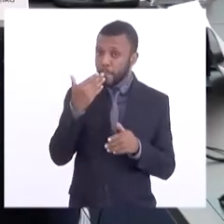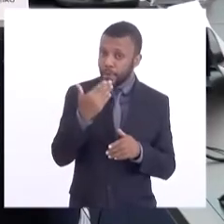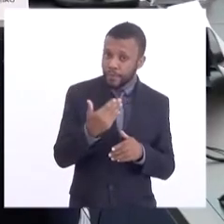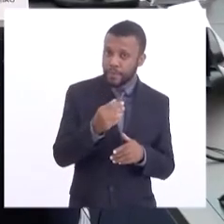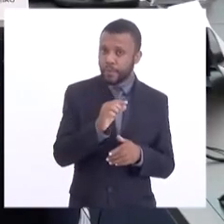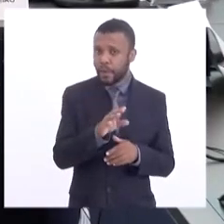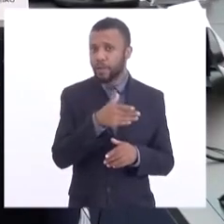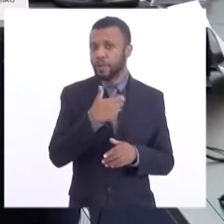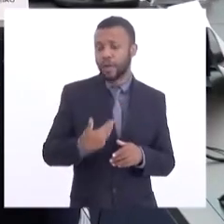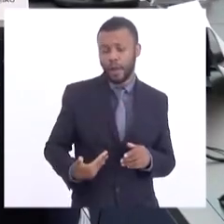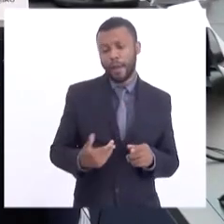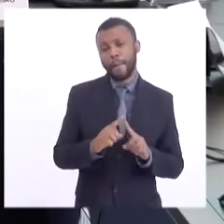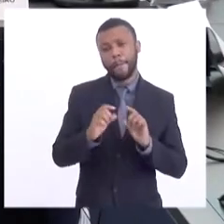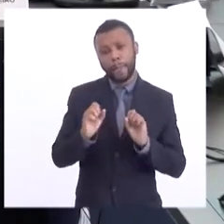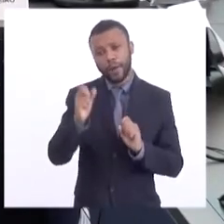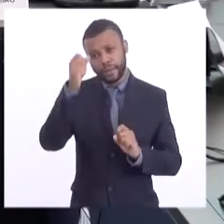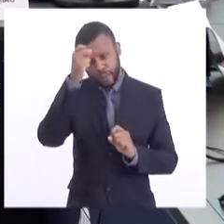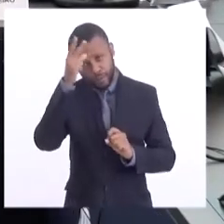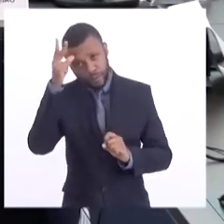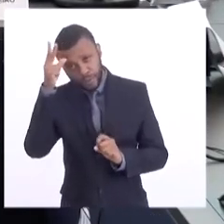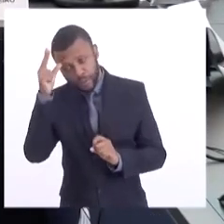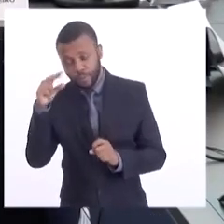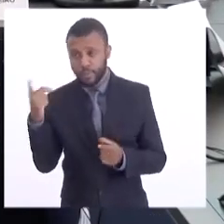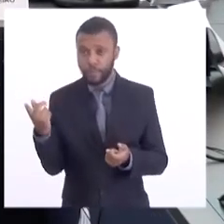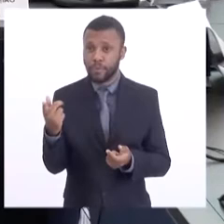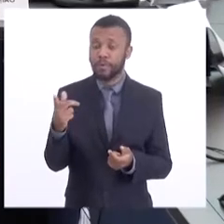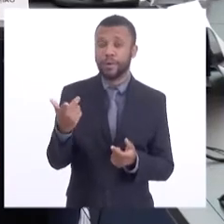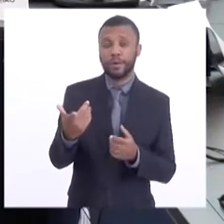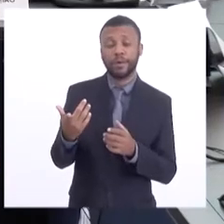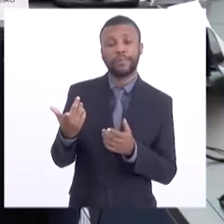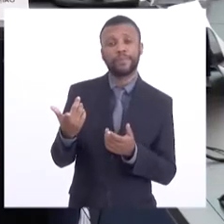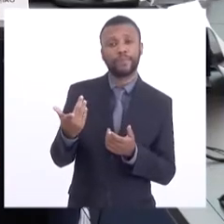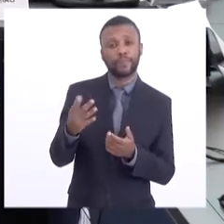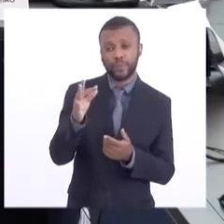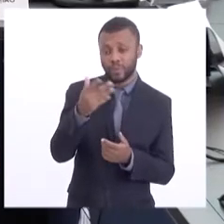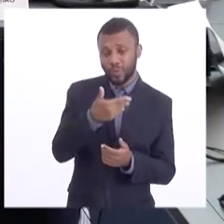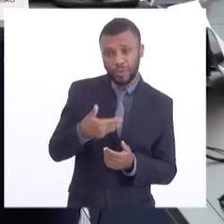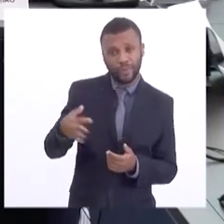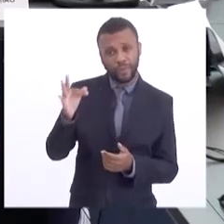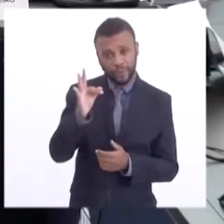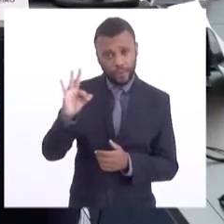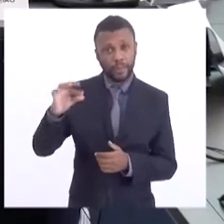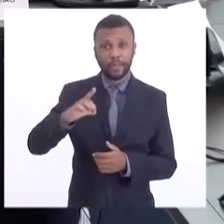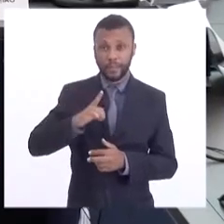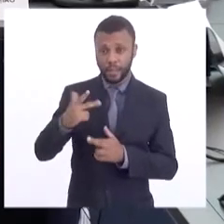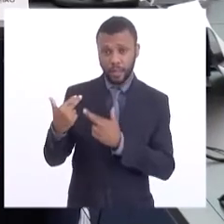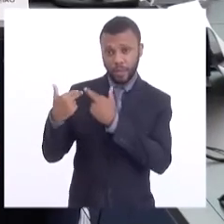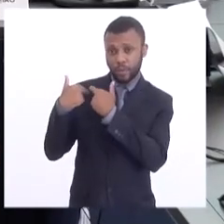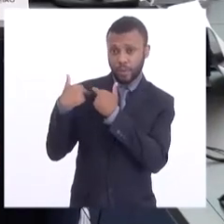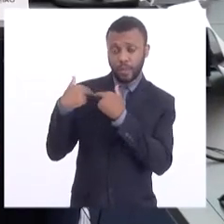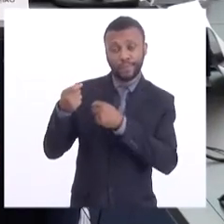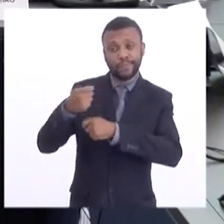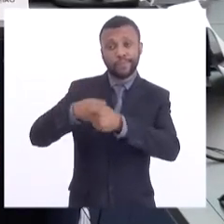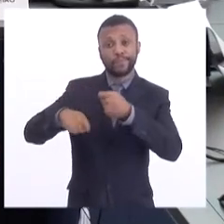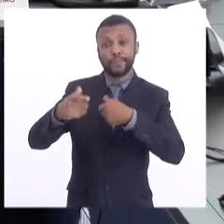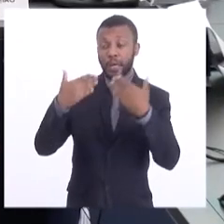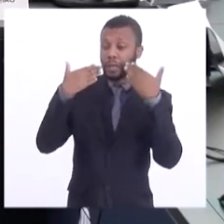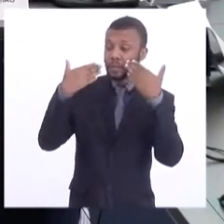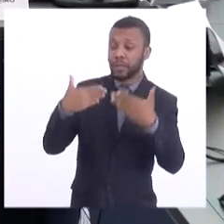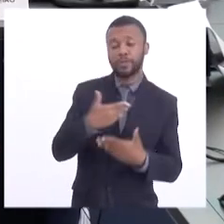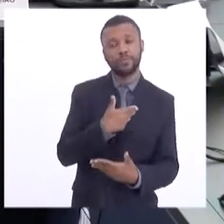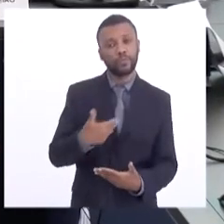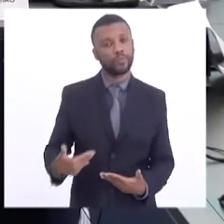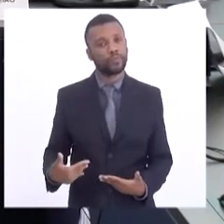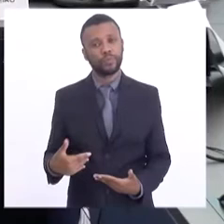pode ser do município da União aqui tem as suas responsabilidades e é eu que estou tá me dizendo